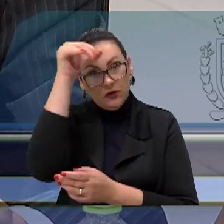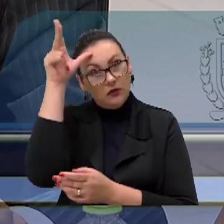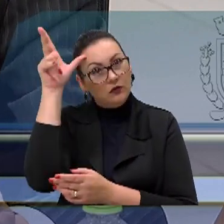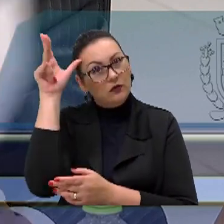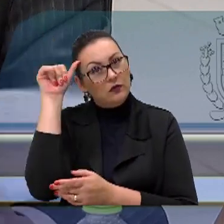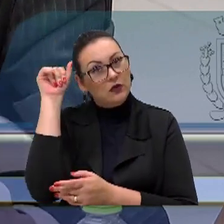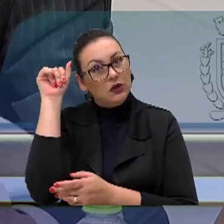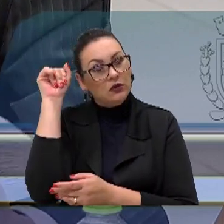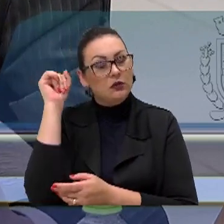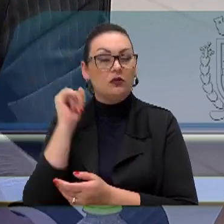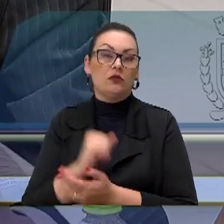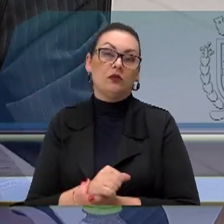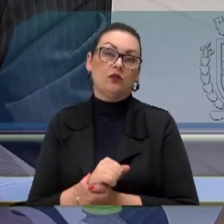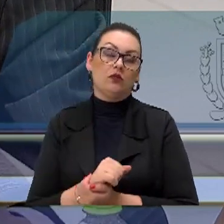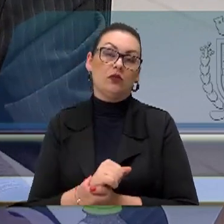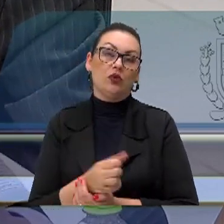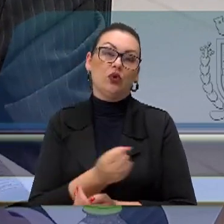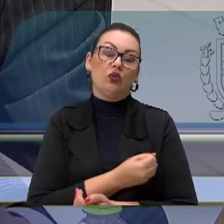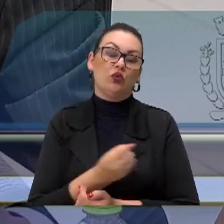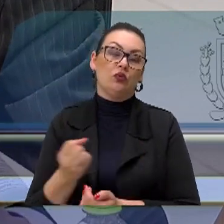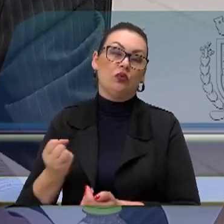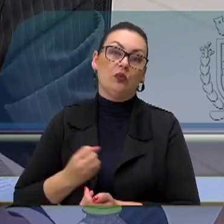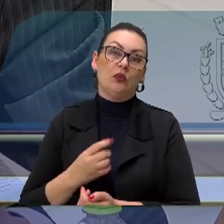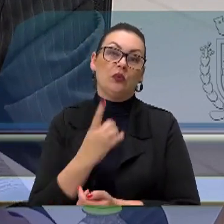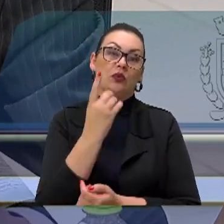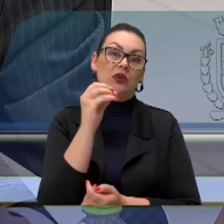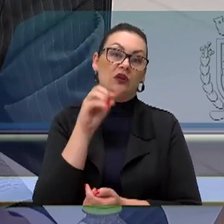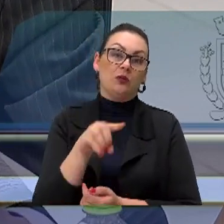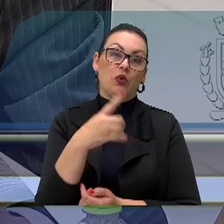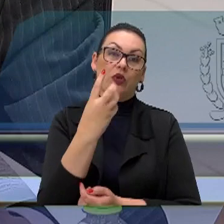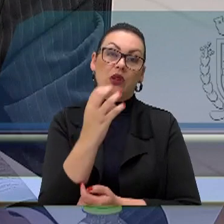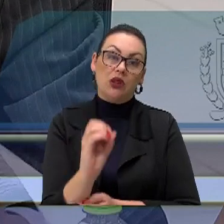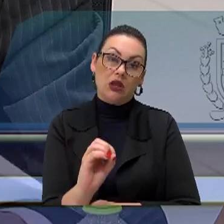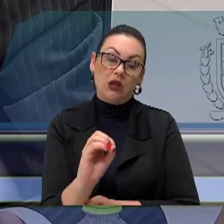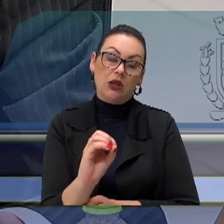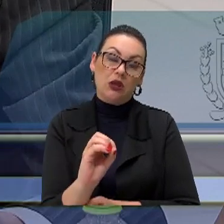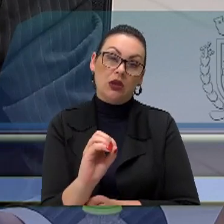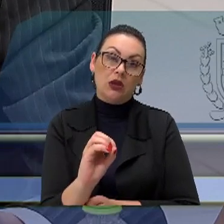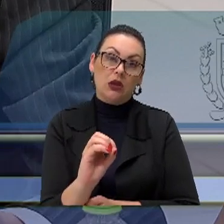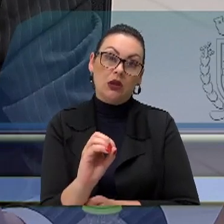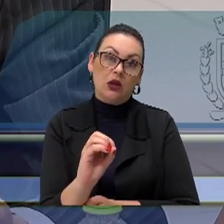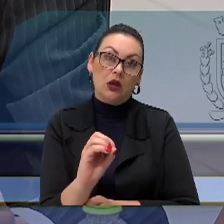Executivo. E o item 10.10,